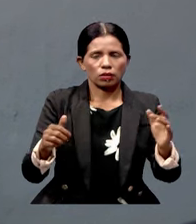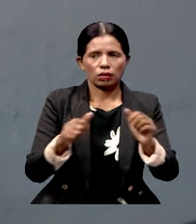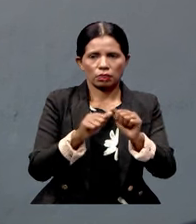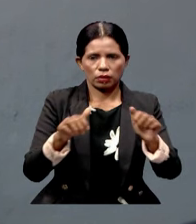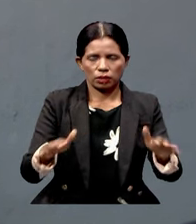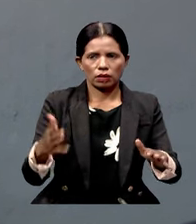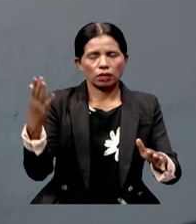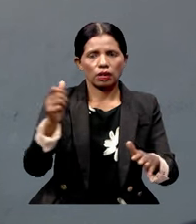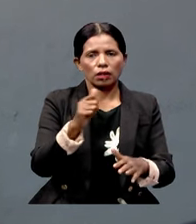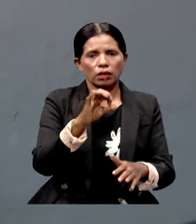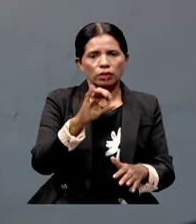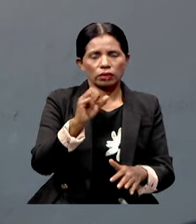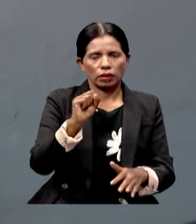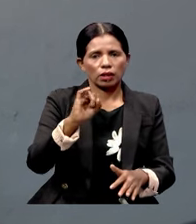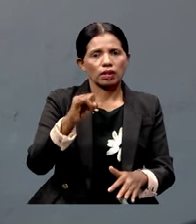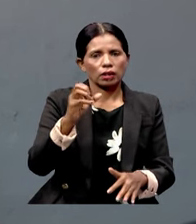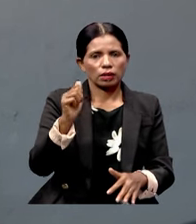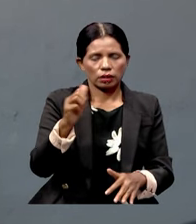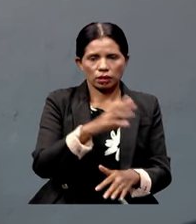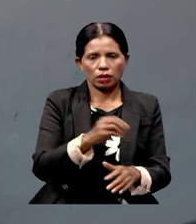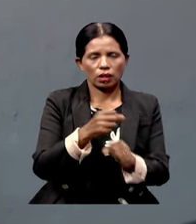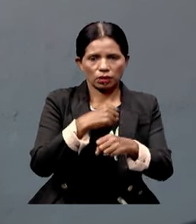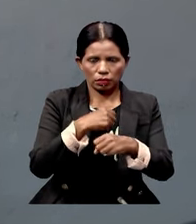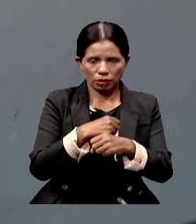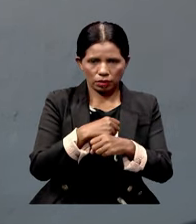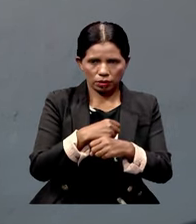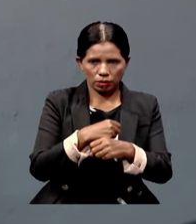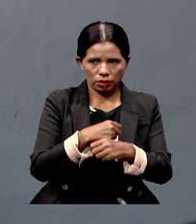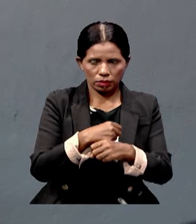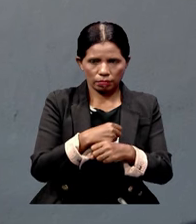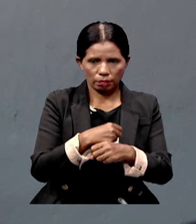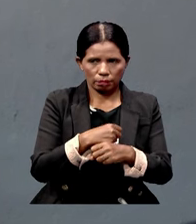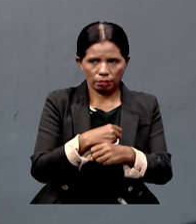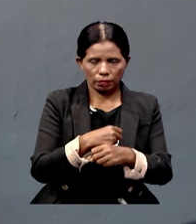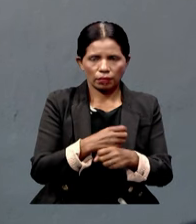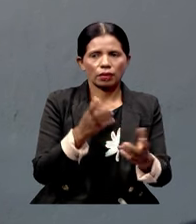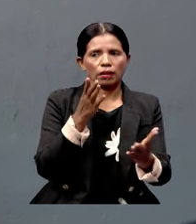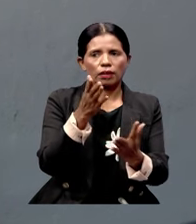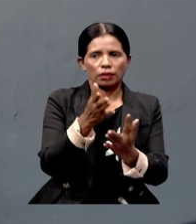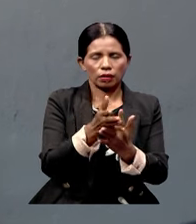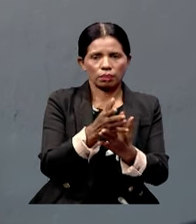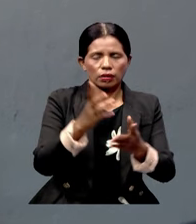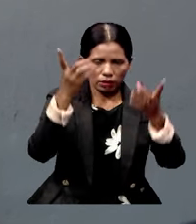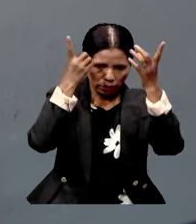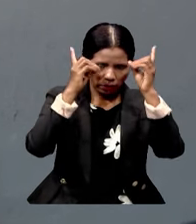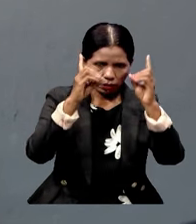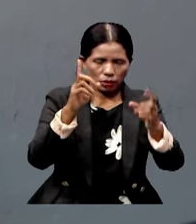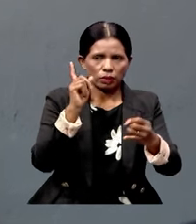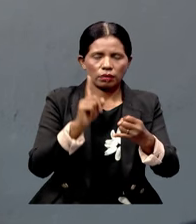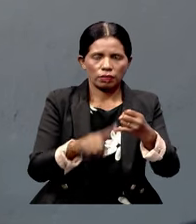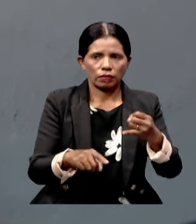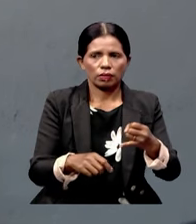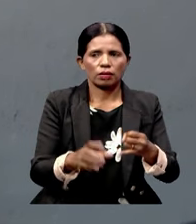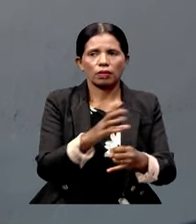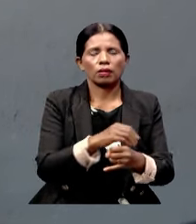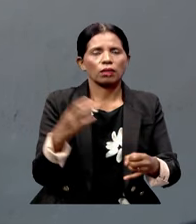e a IFESA instruiu no processo de né? E o processo de balo toma uma decisão final. O Instituto Geral não tem